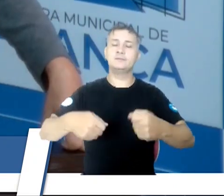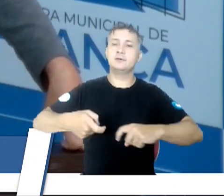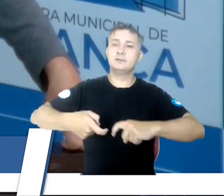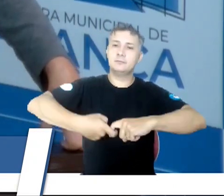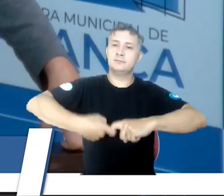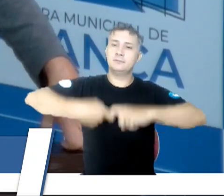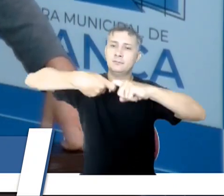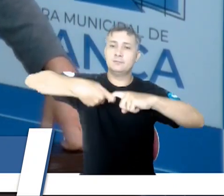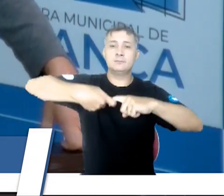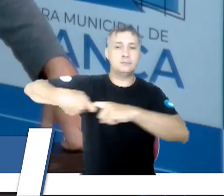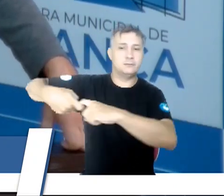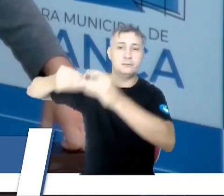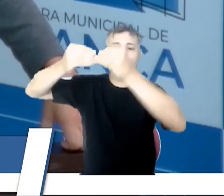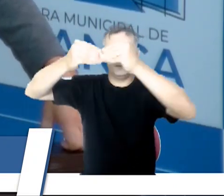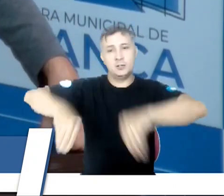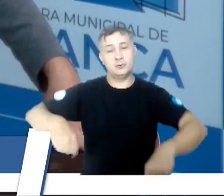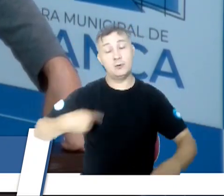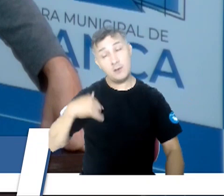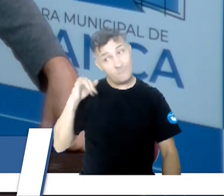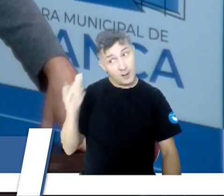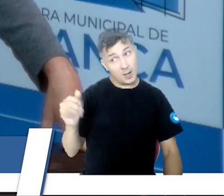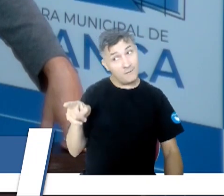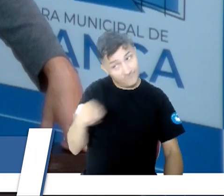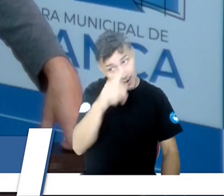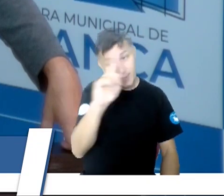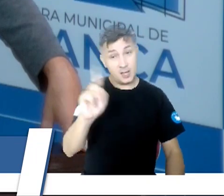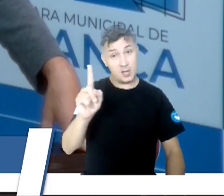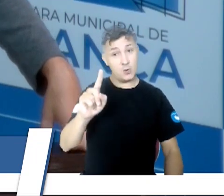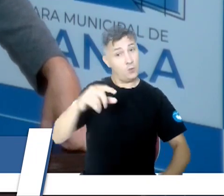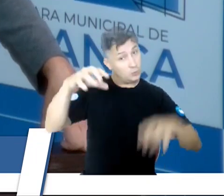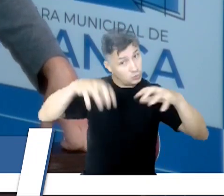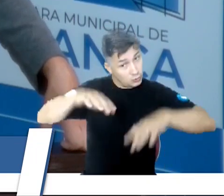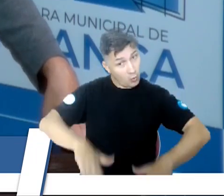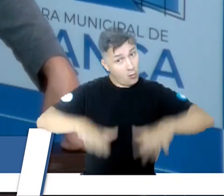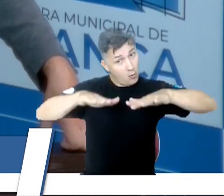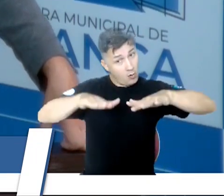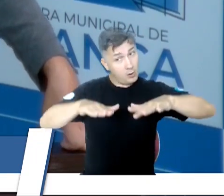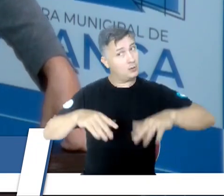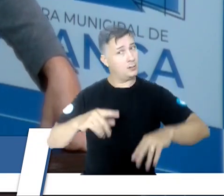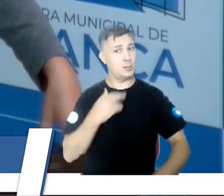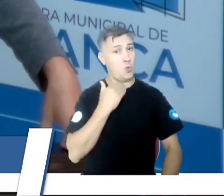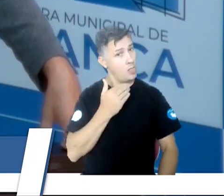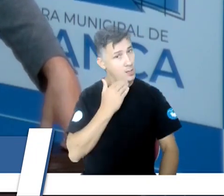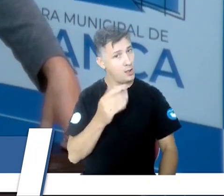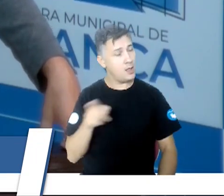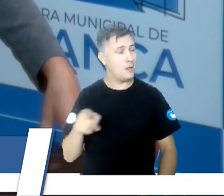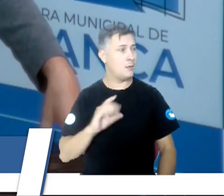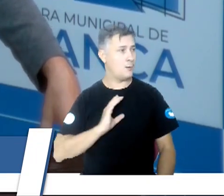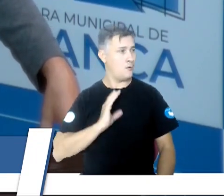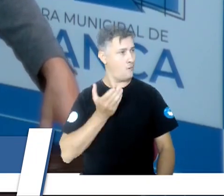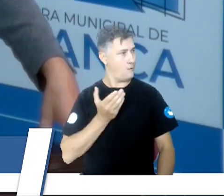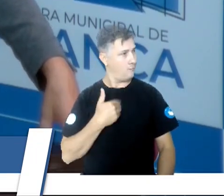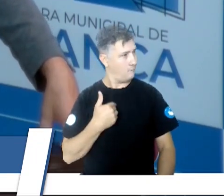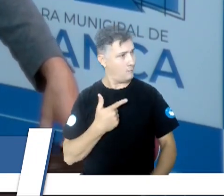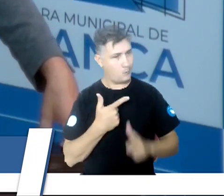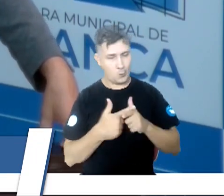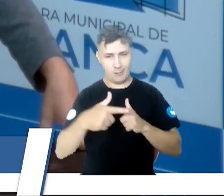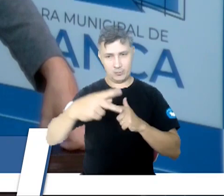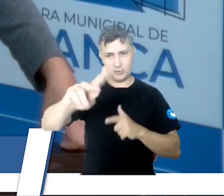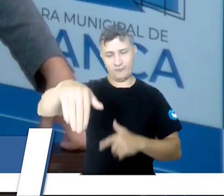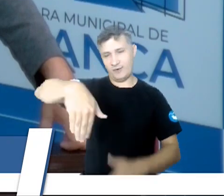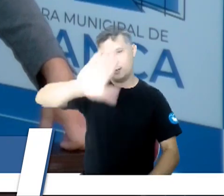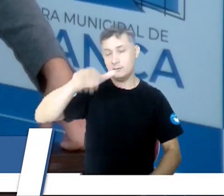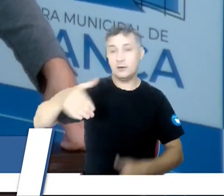porque eu alertei, falei que era complicado passar, mas ele quis, eu falei, é problema seu. Mas, e quando a